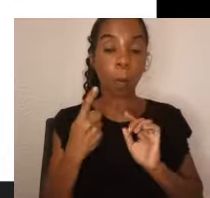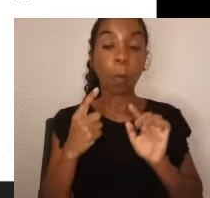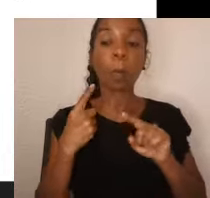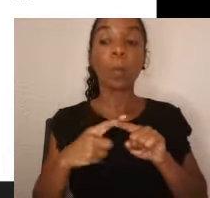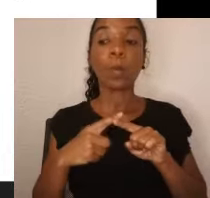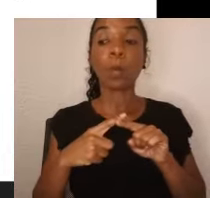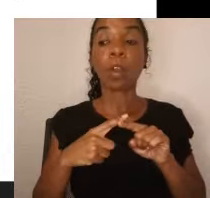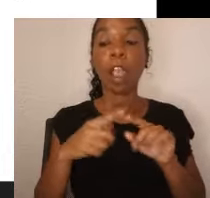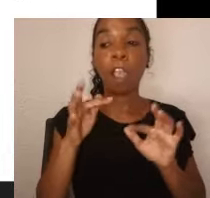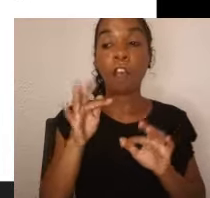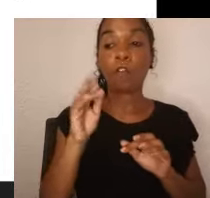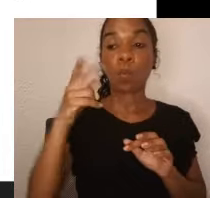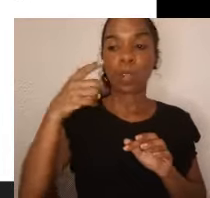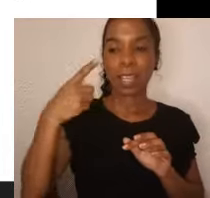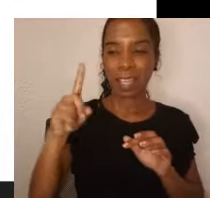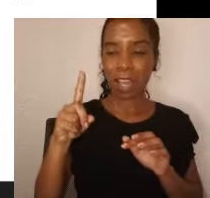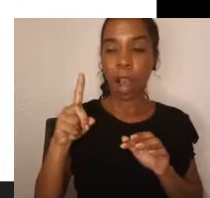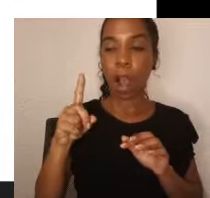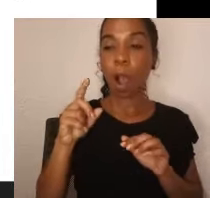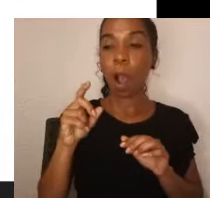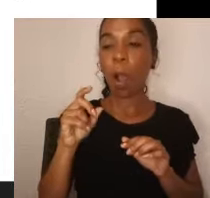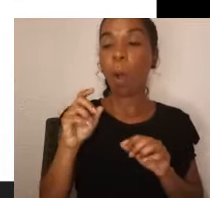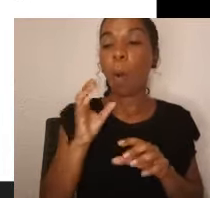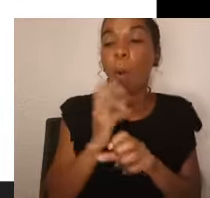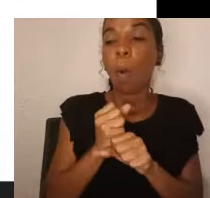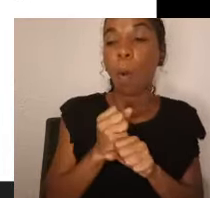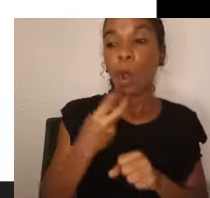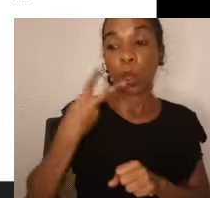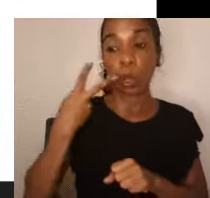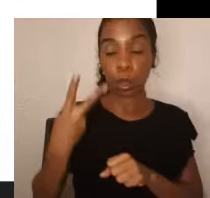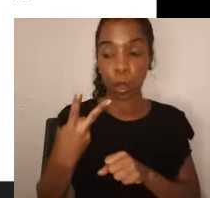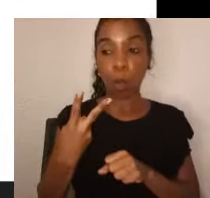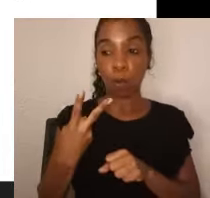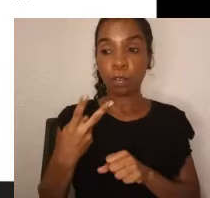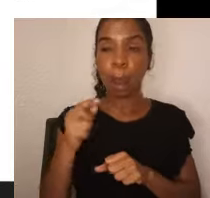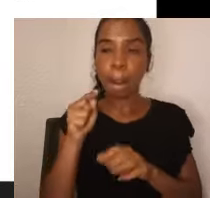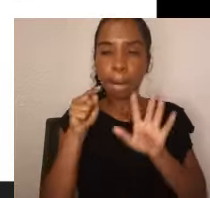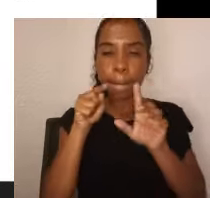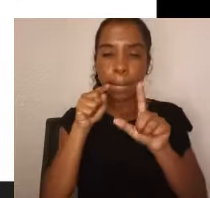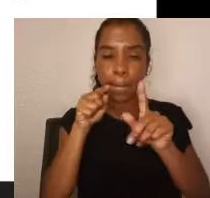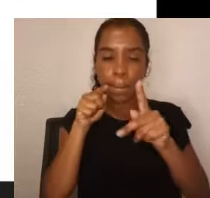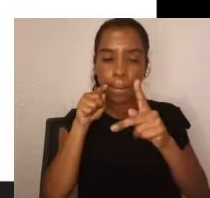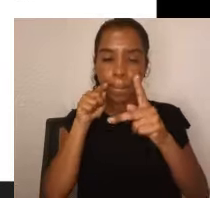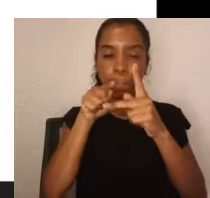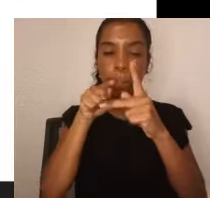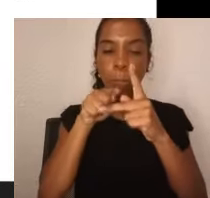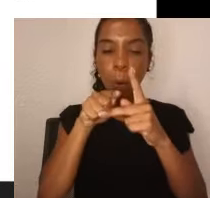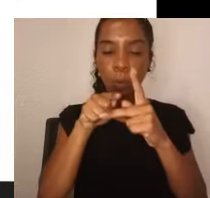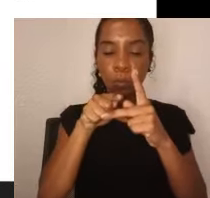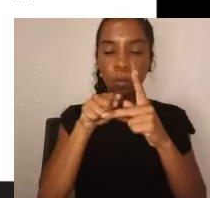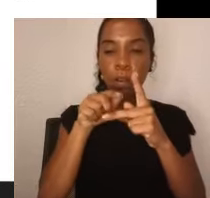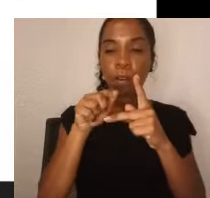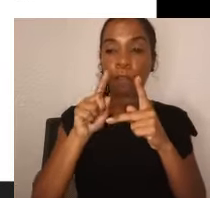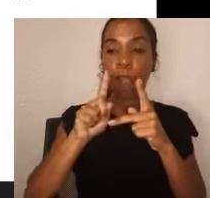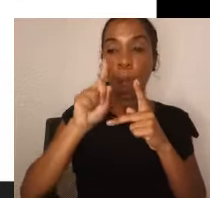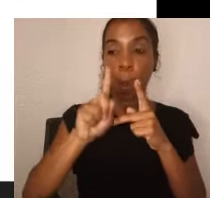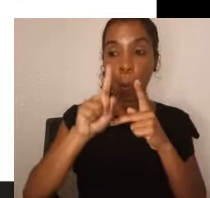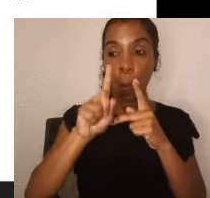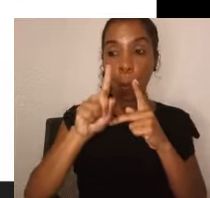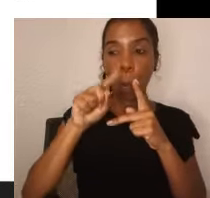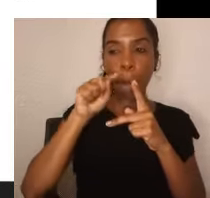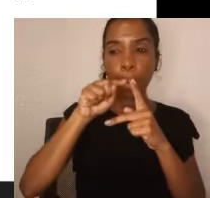vale 2, e, portanto, o ponto do gráfico que vai ficar sobre o 1 vai ser o ponto 1